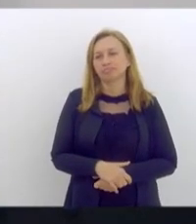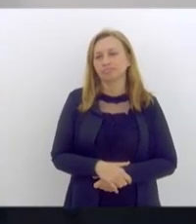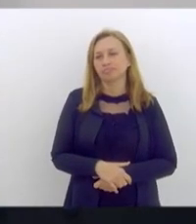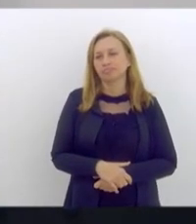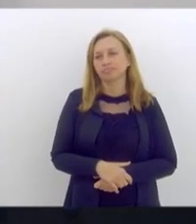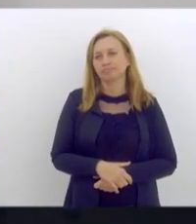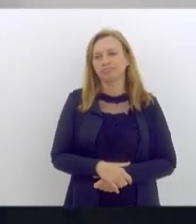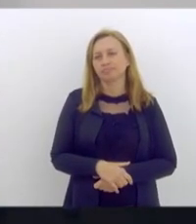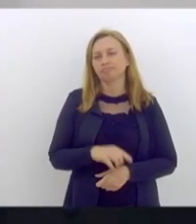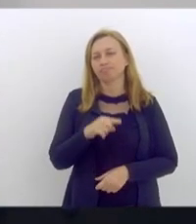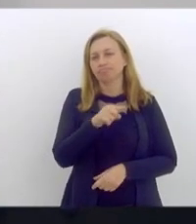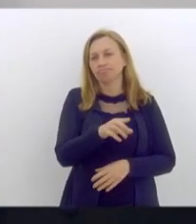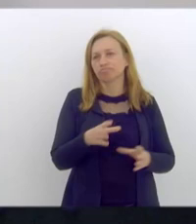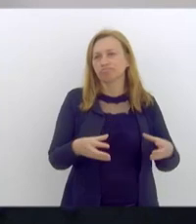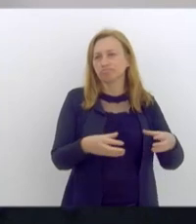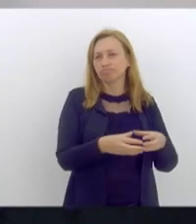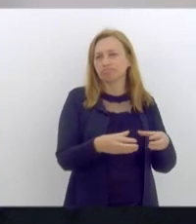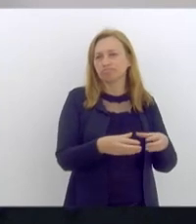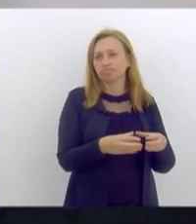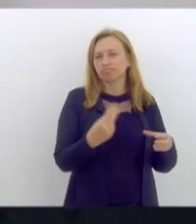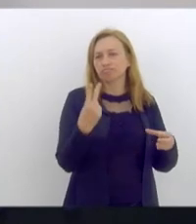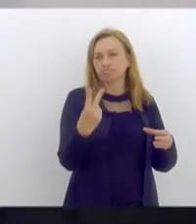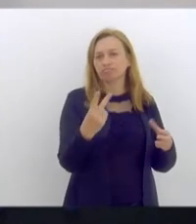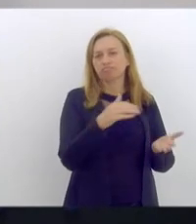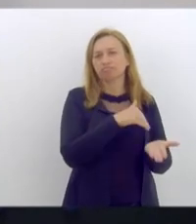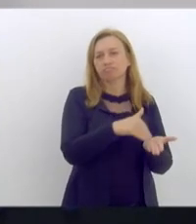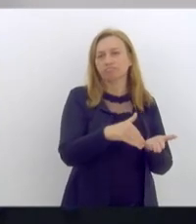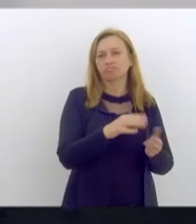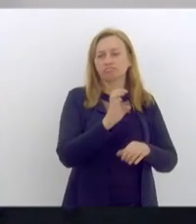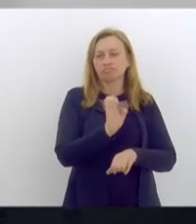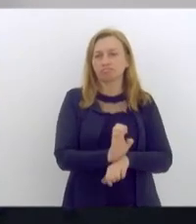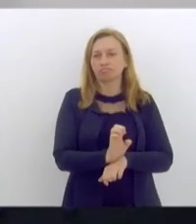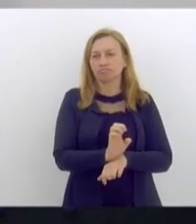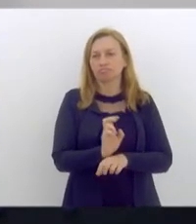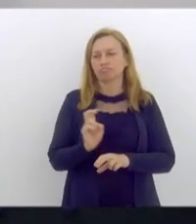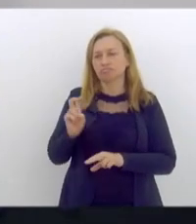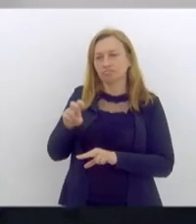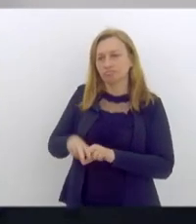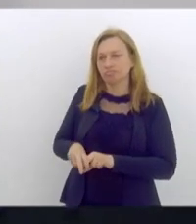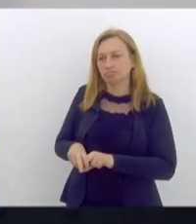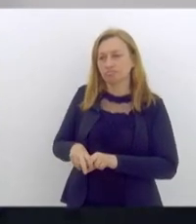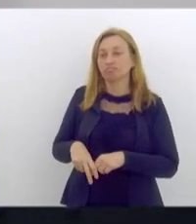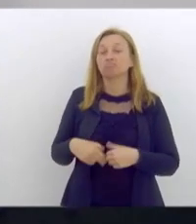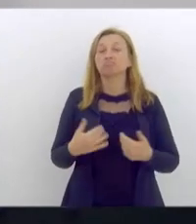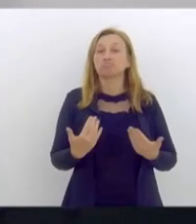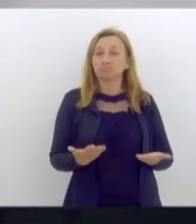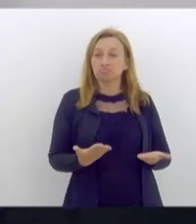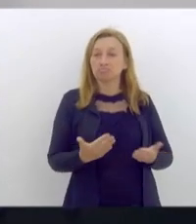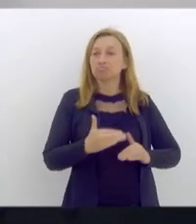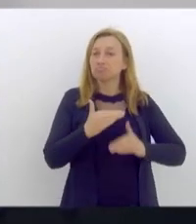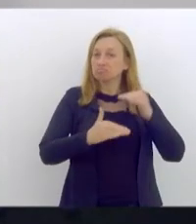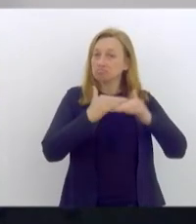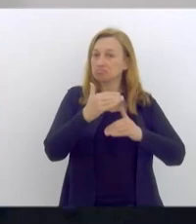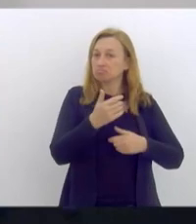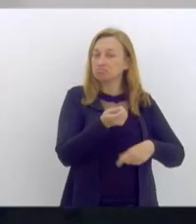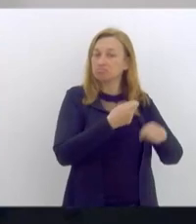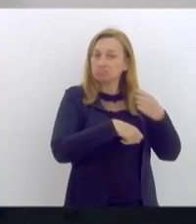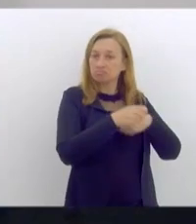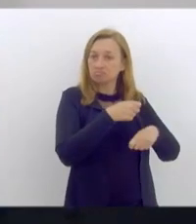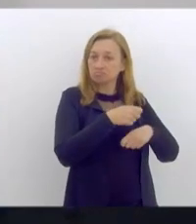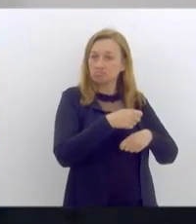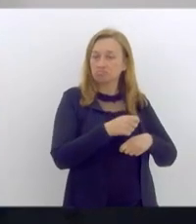essa comissão tem dois secretários de estado assentado né o desenvolvimento econômico